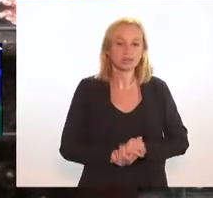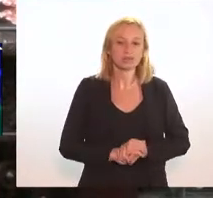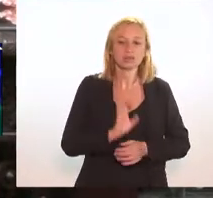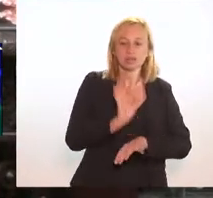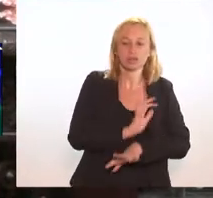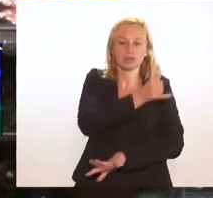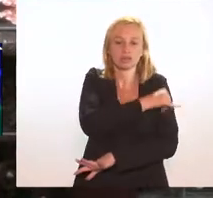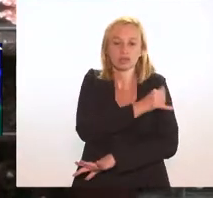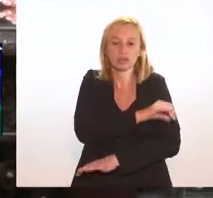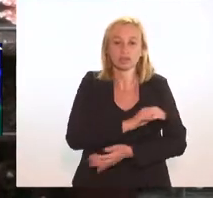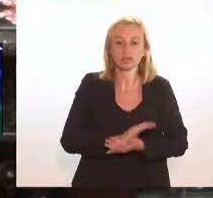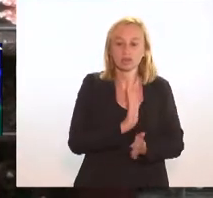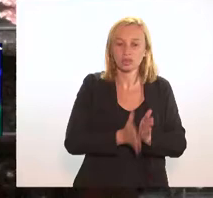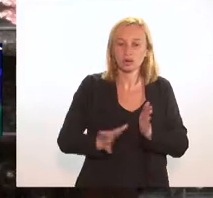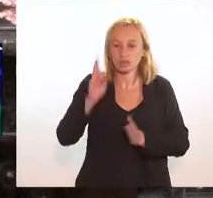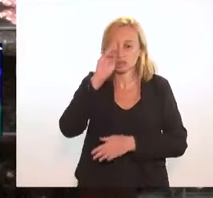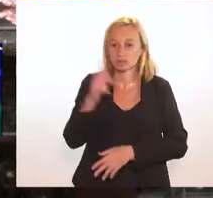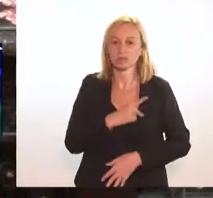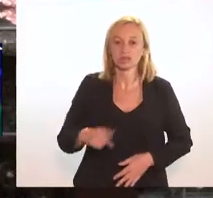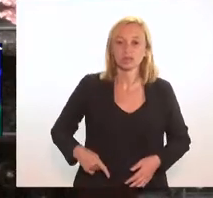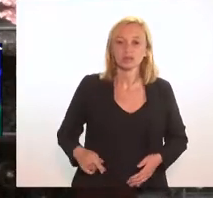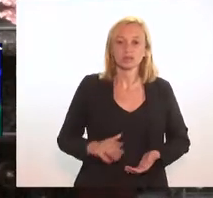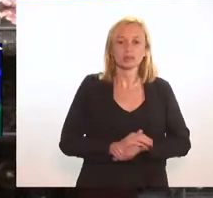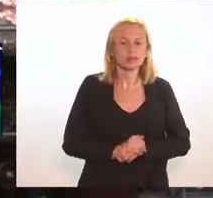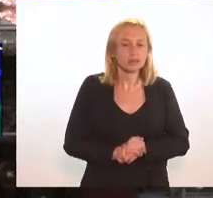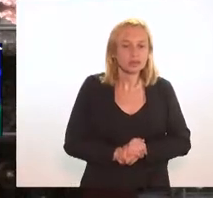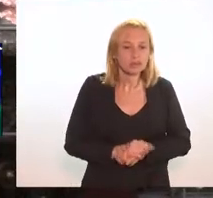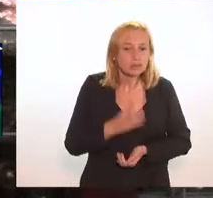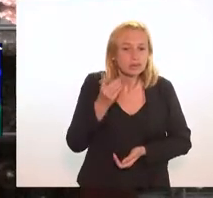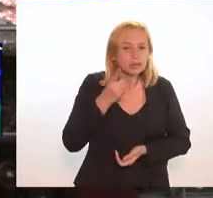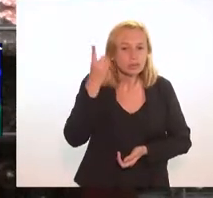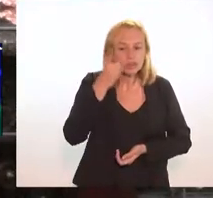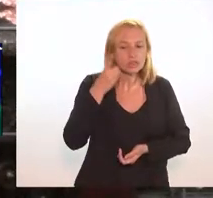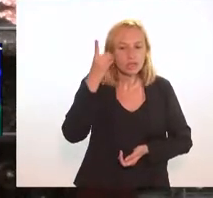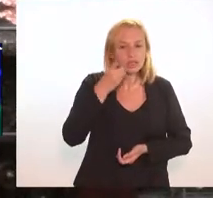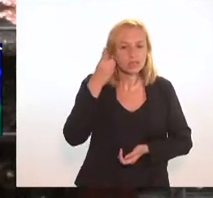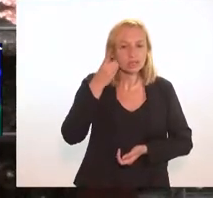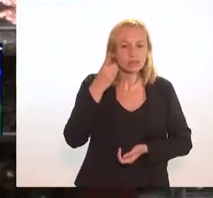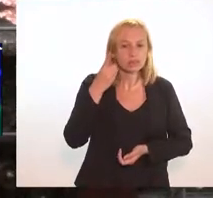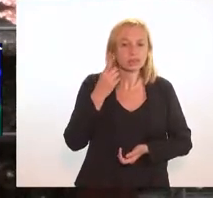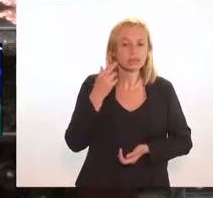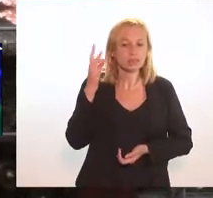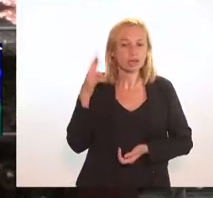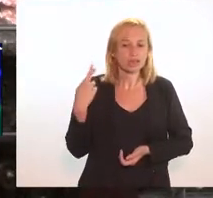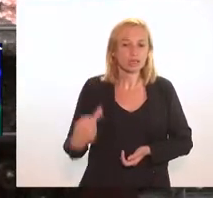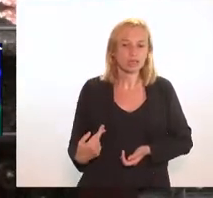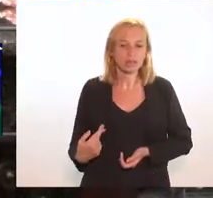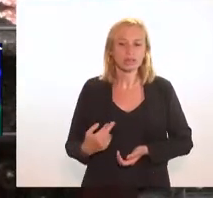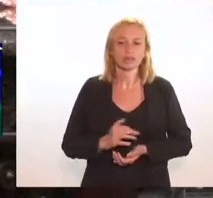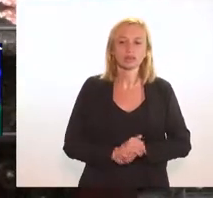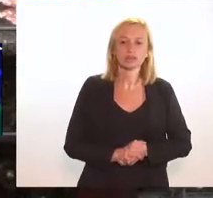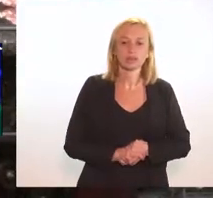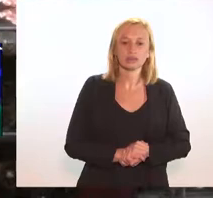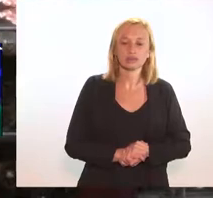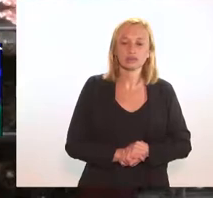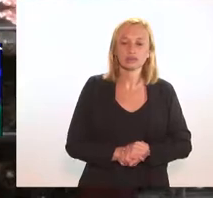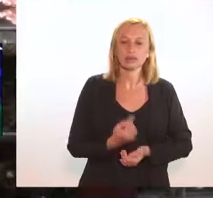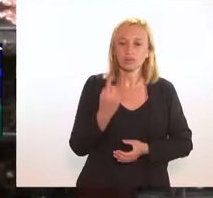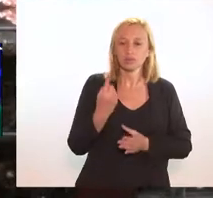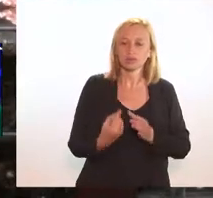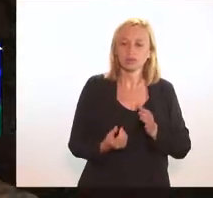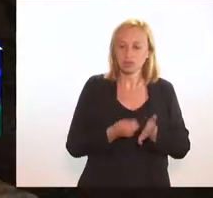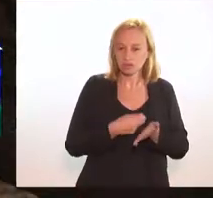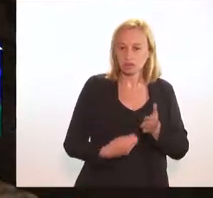Estado do Rio de Janeiro. Questão de ordem, senhor presidente. Deputada Renata Souza, uma das autoras.